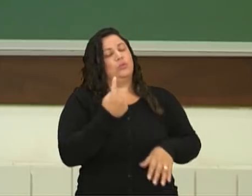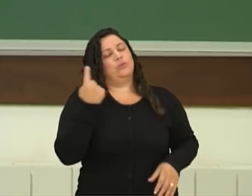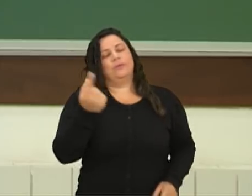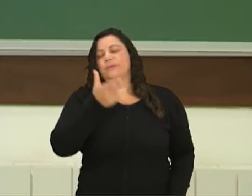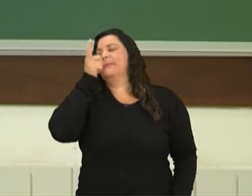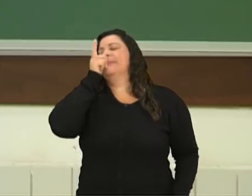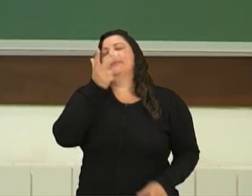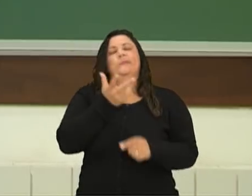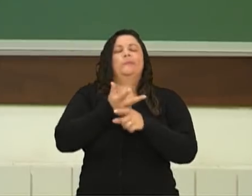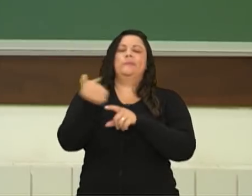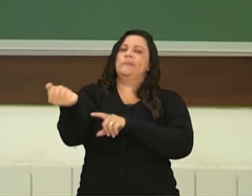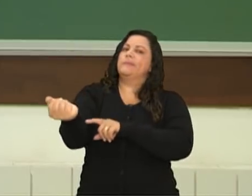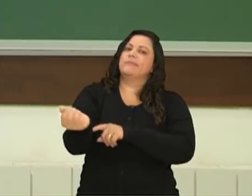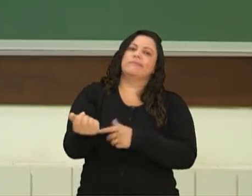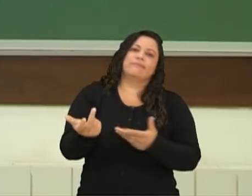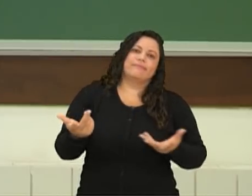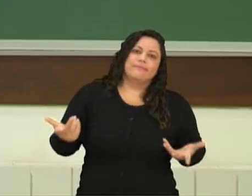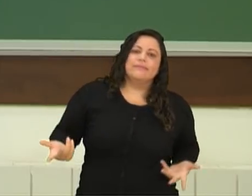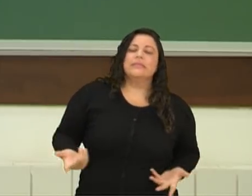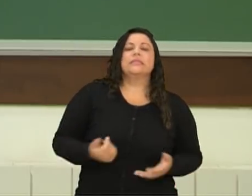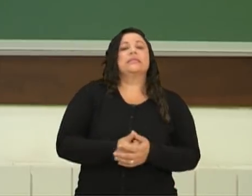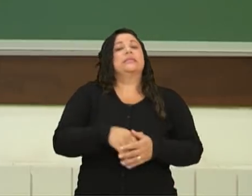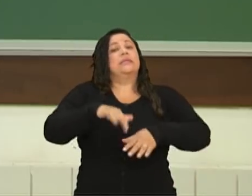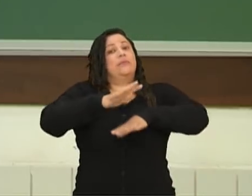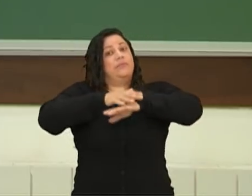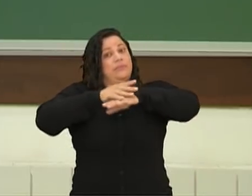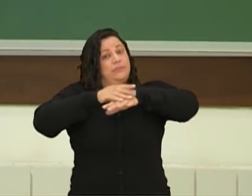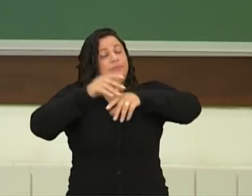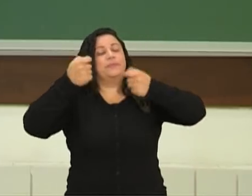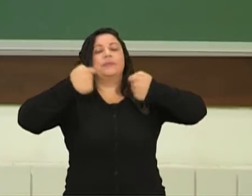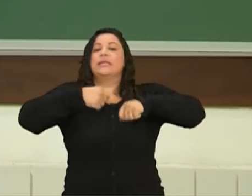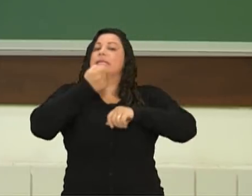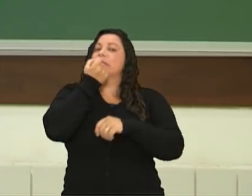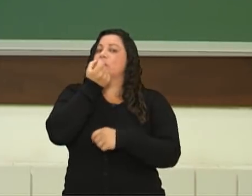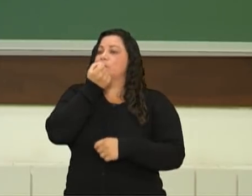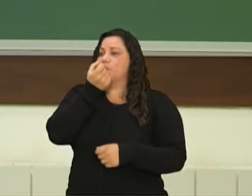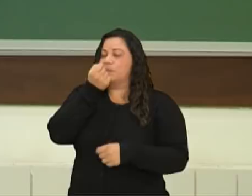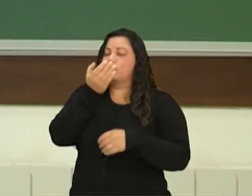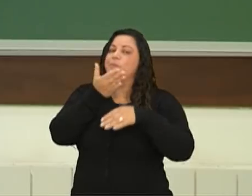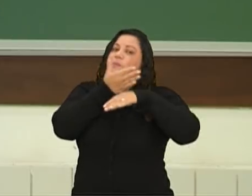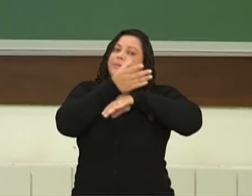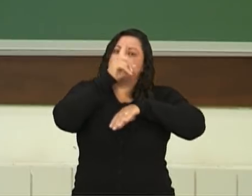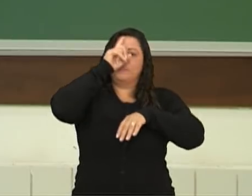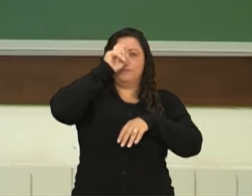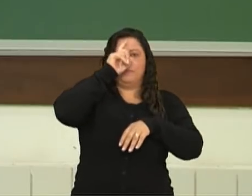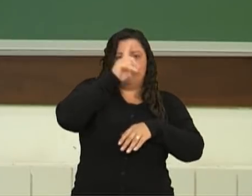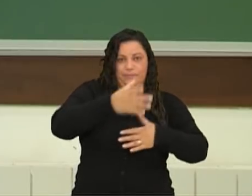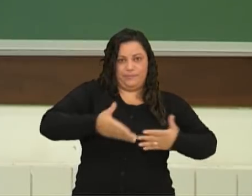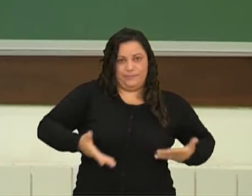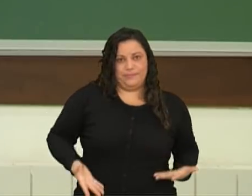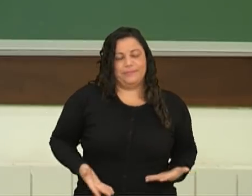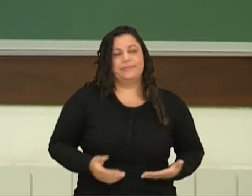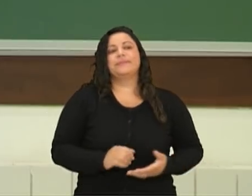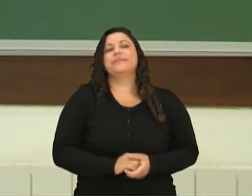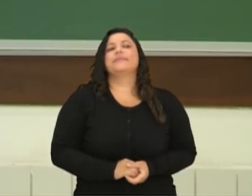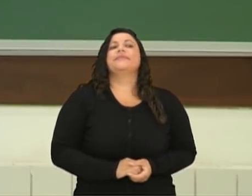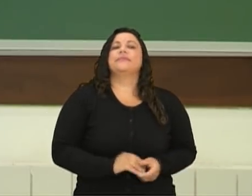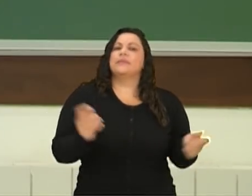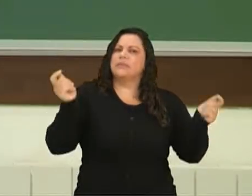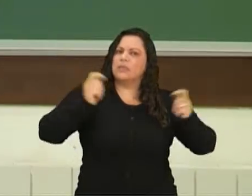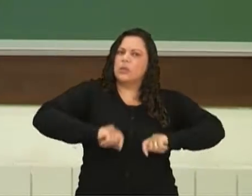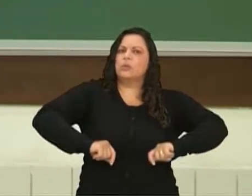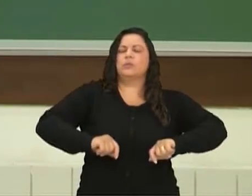Por isso que em determinadas doenças a gente precisa de medicação, de internamento, tá? Então eles são células